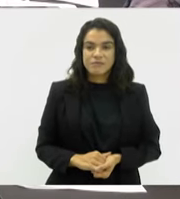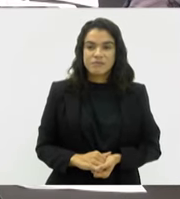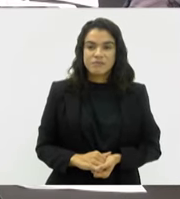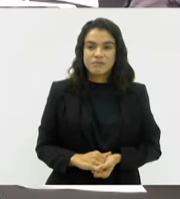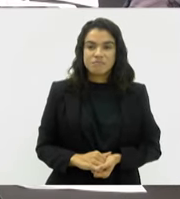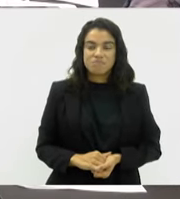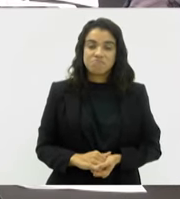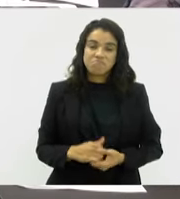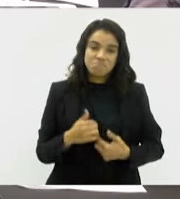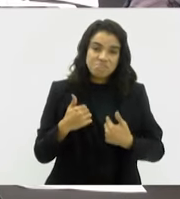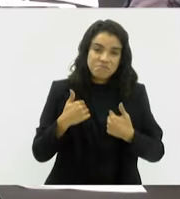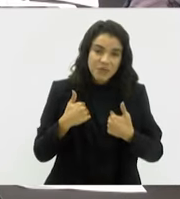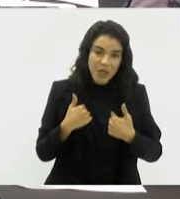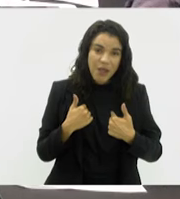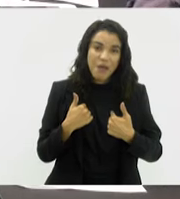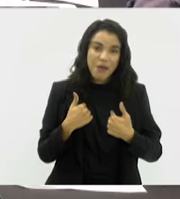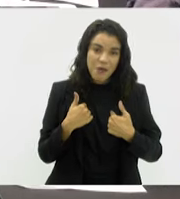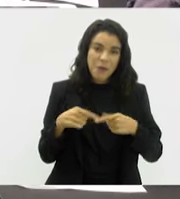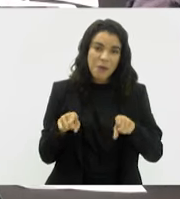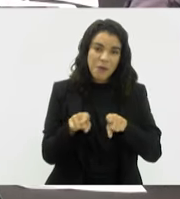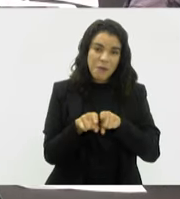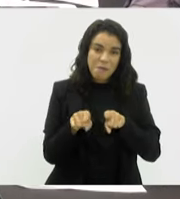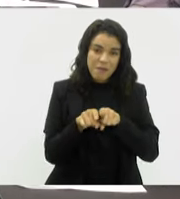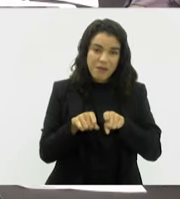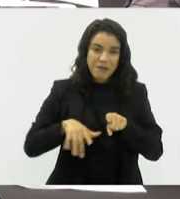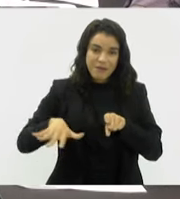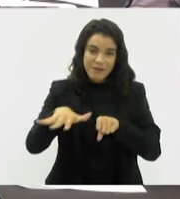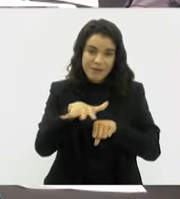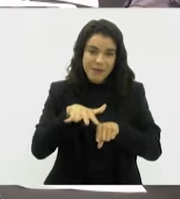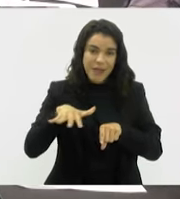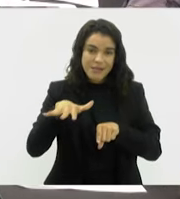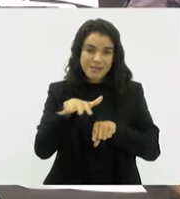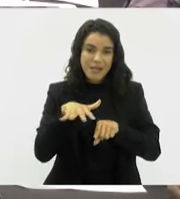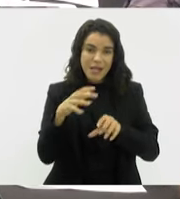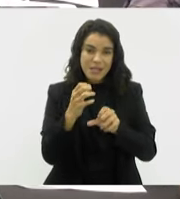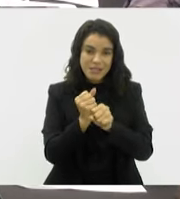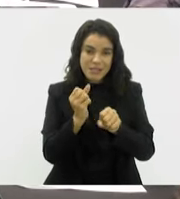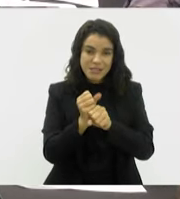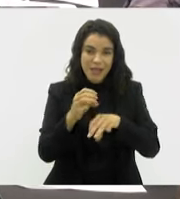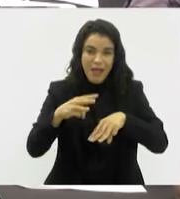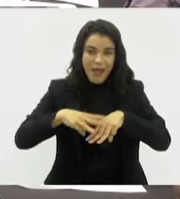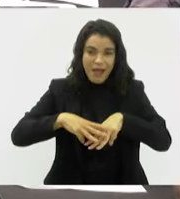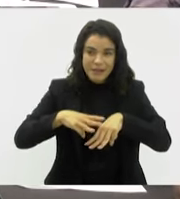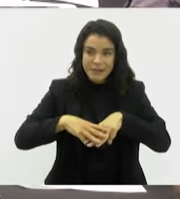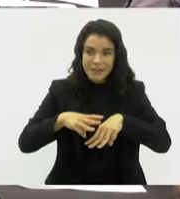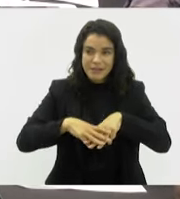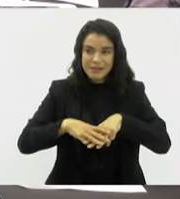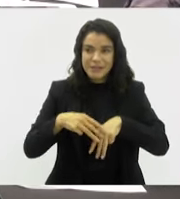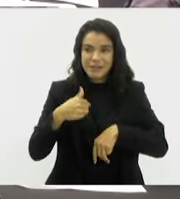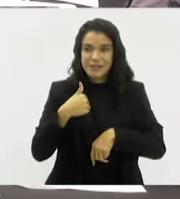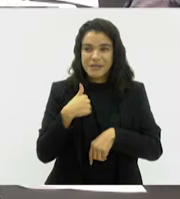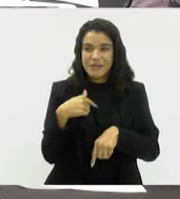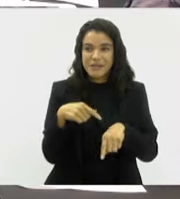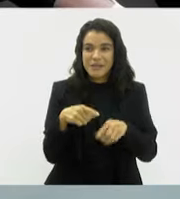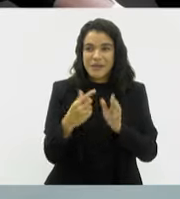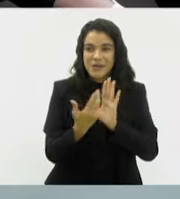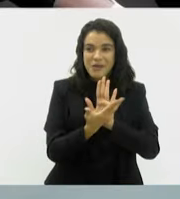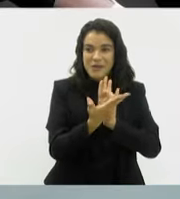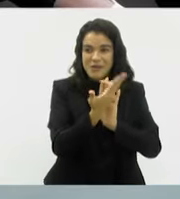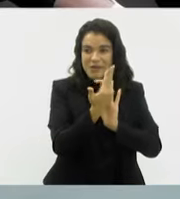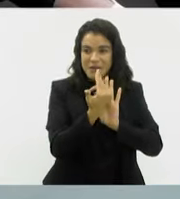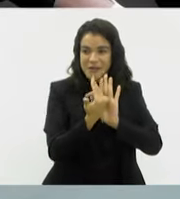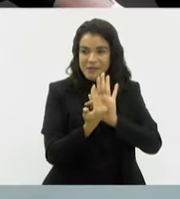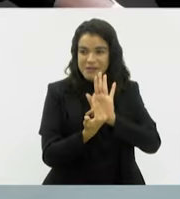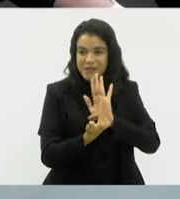Como eu também sou das áreas exatas, eu até desenhei aqui para a nossa